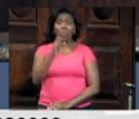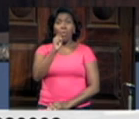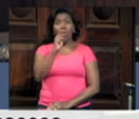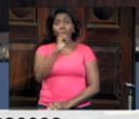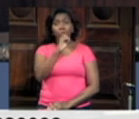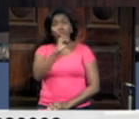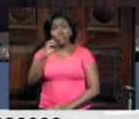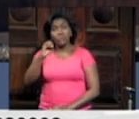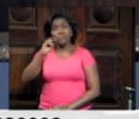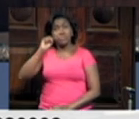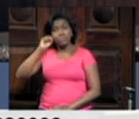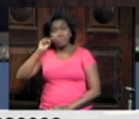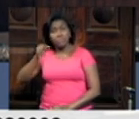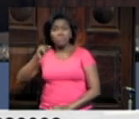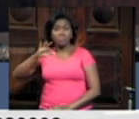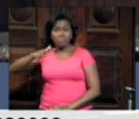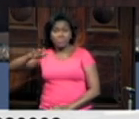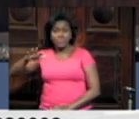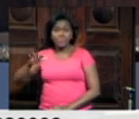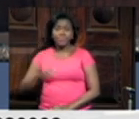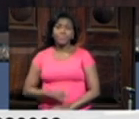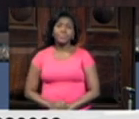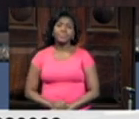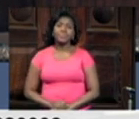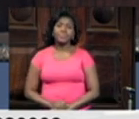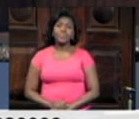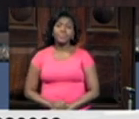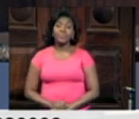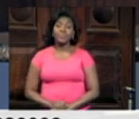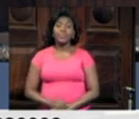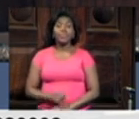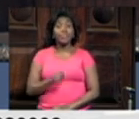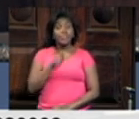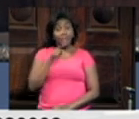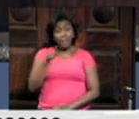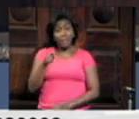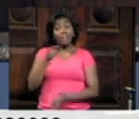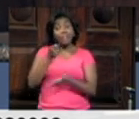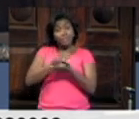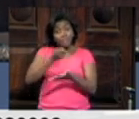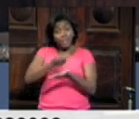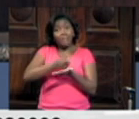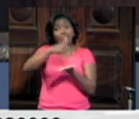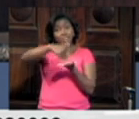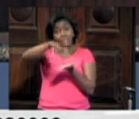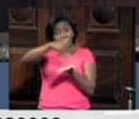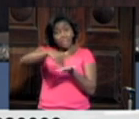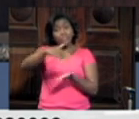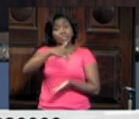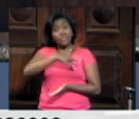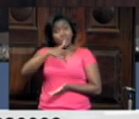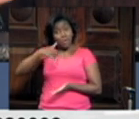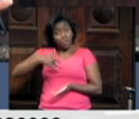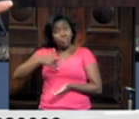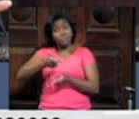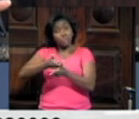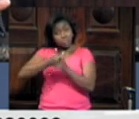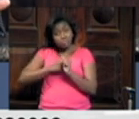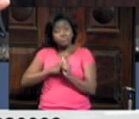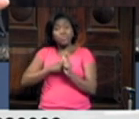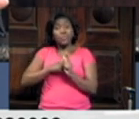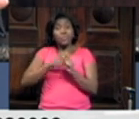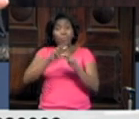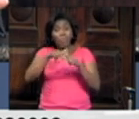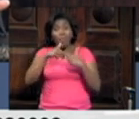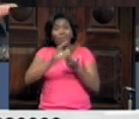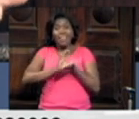1,8 bilhão, salvo erro de memória, que deve à Secretaria de Saúde, função de